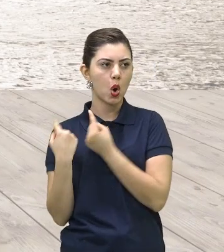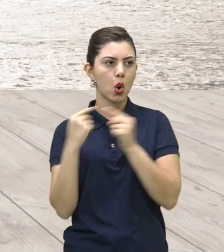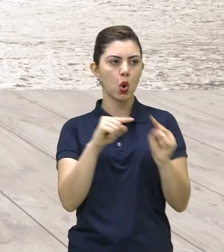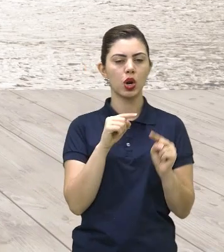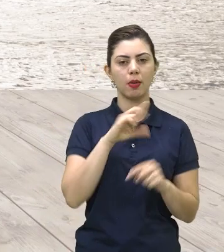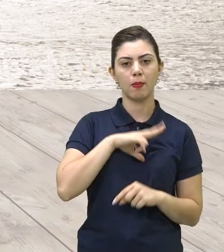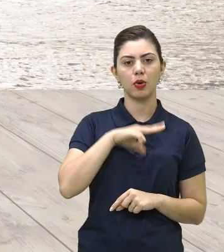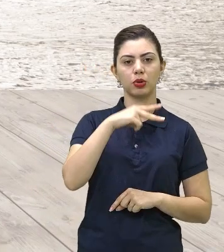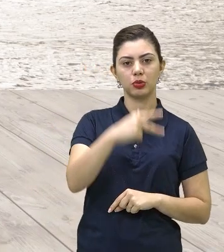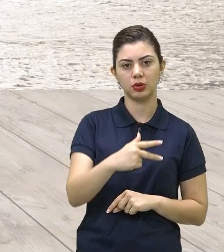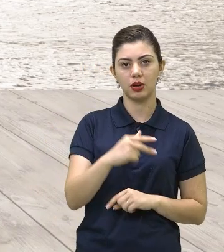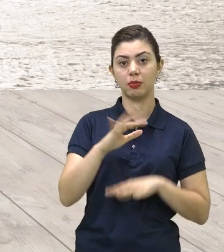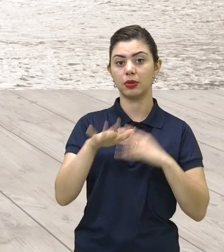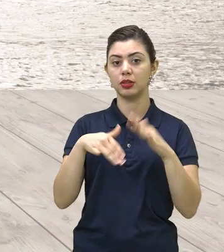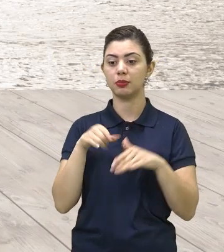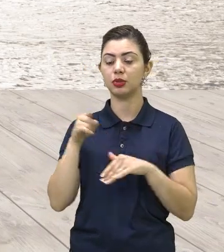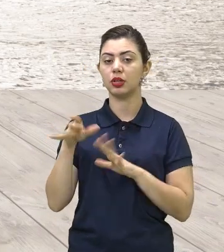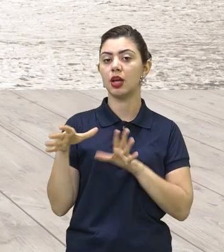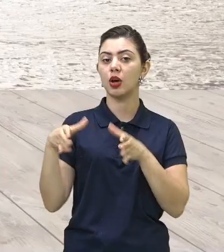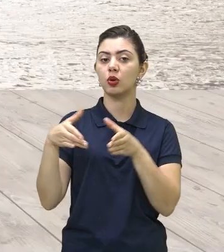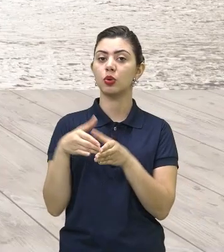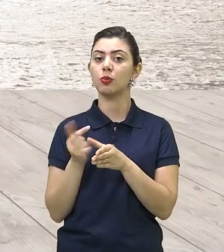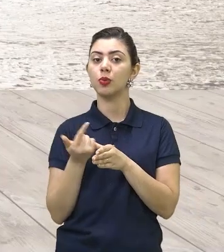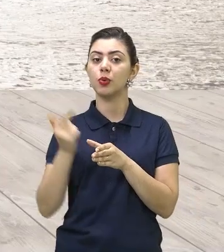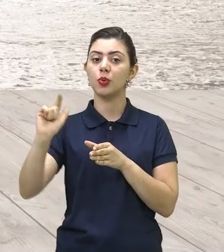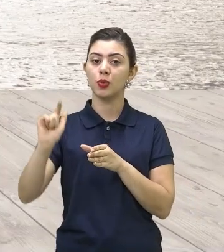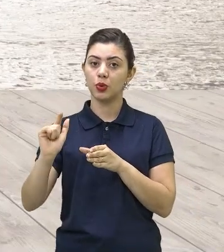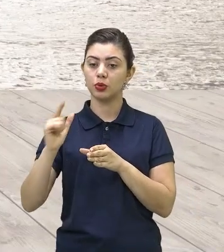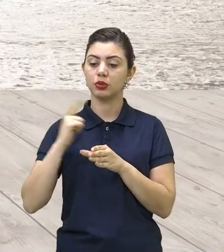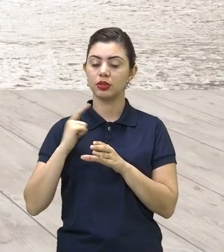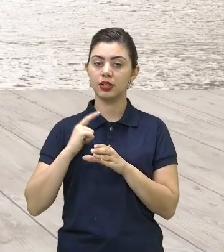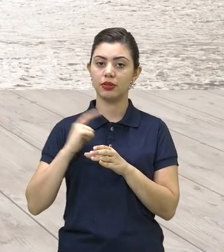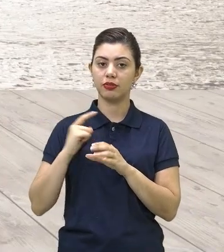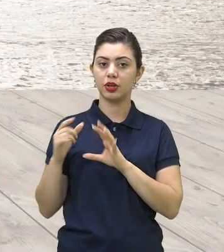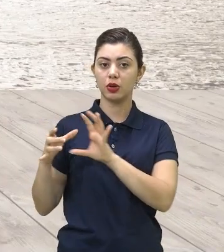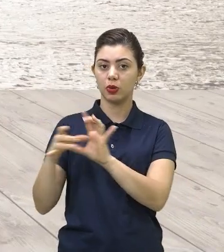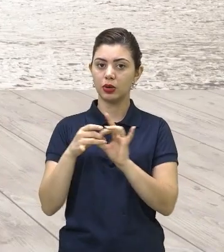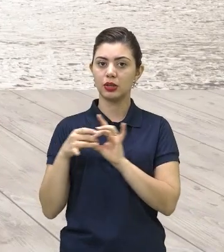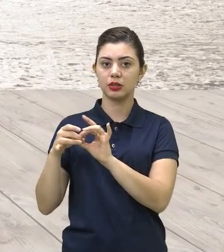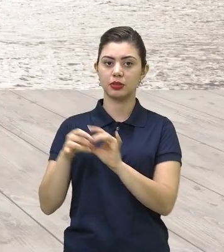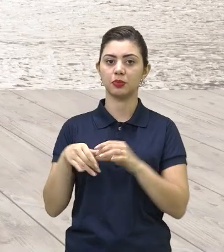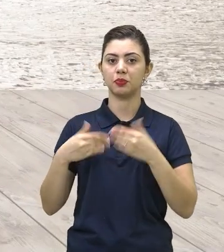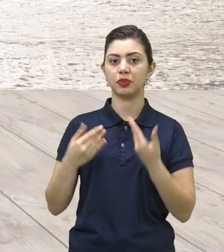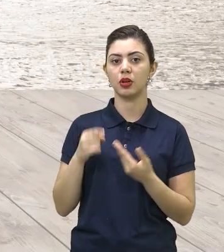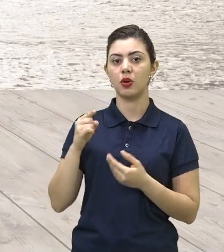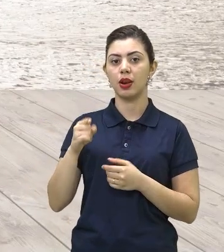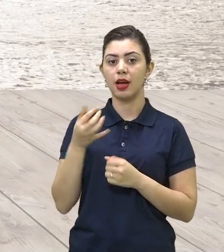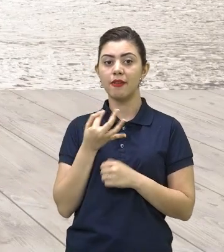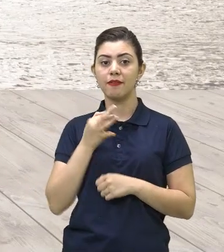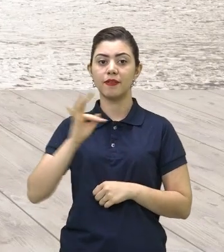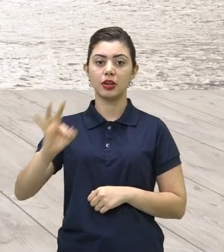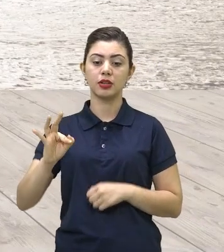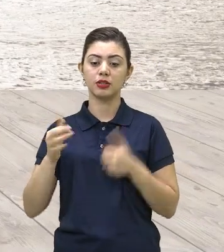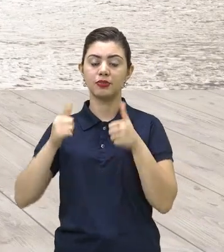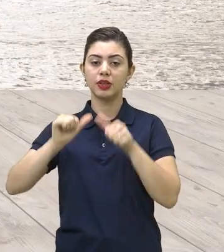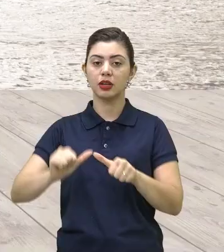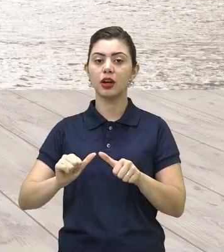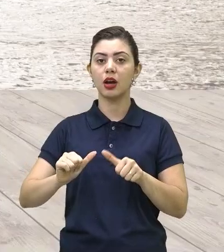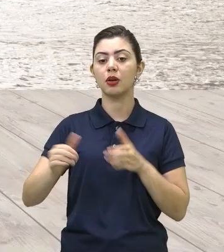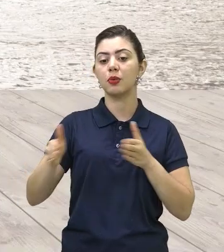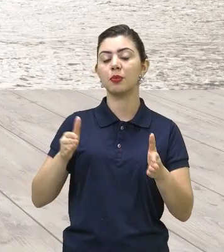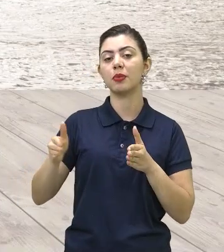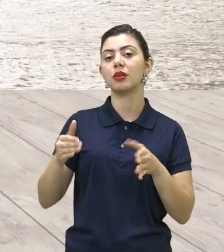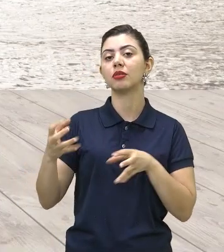fizeram aliança então com os tupiniquins. Com a ajuda dos tamoios, os franceses permaneceram no local por 12